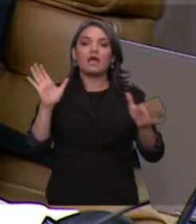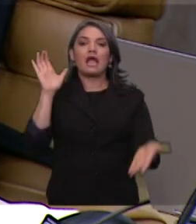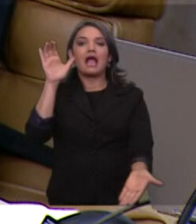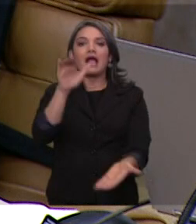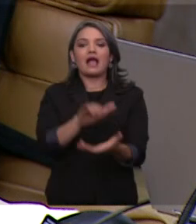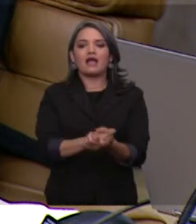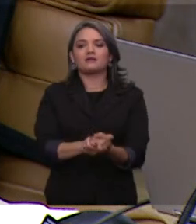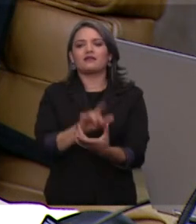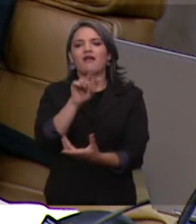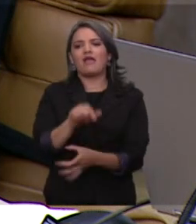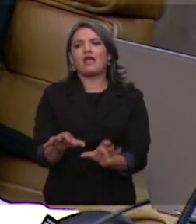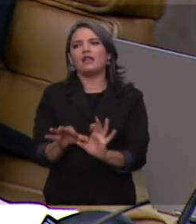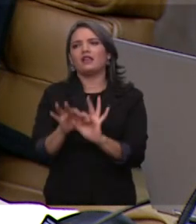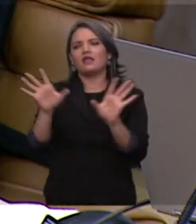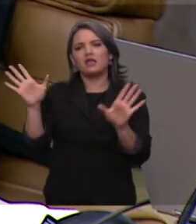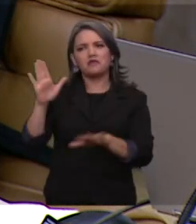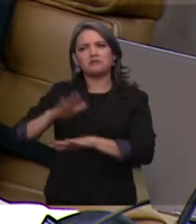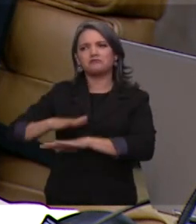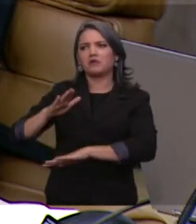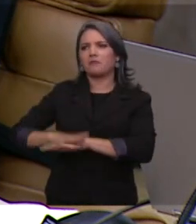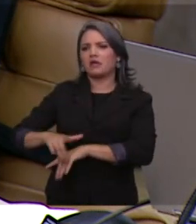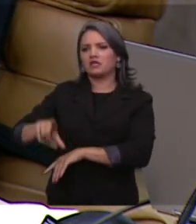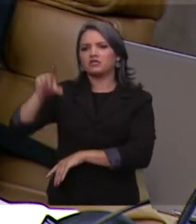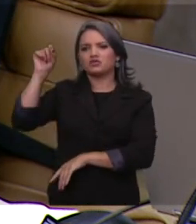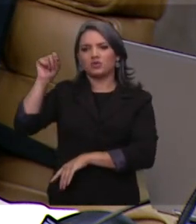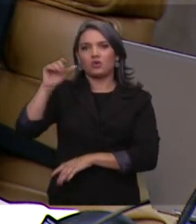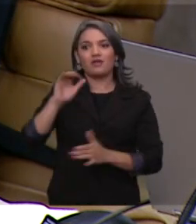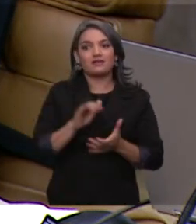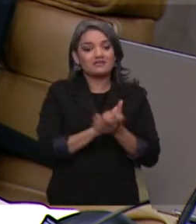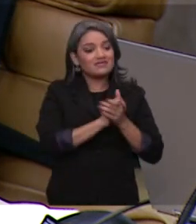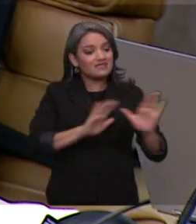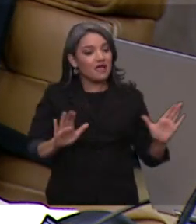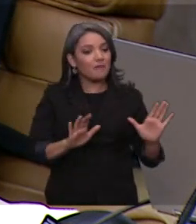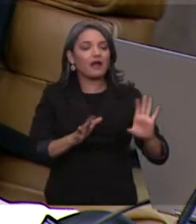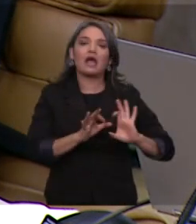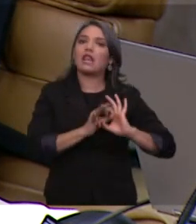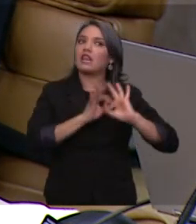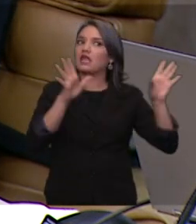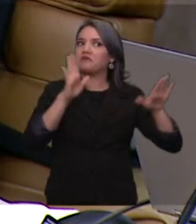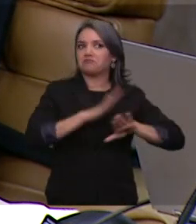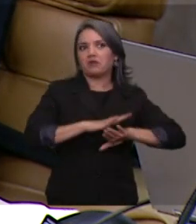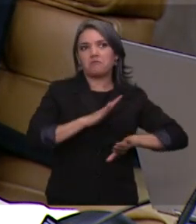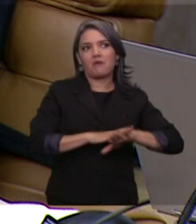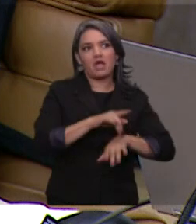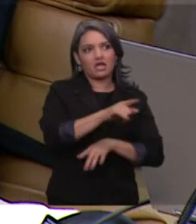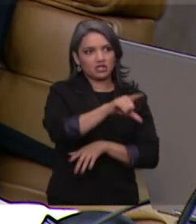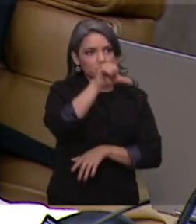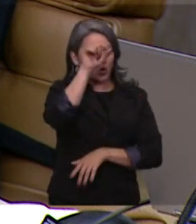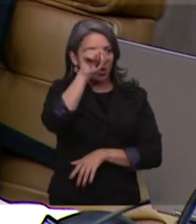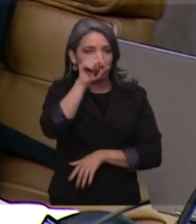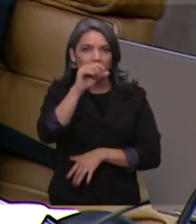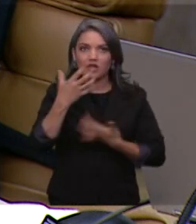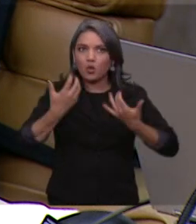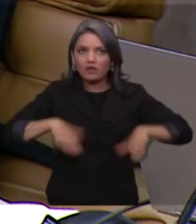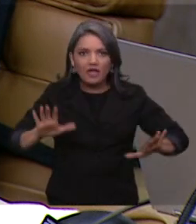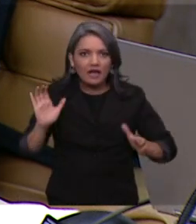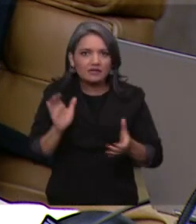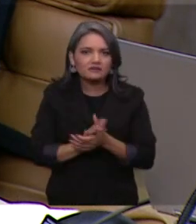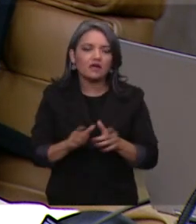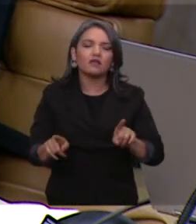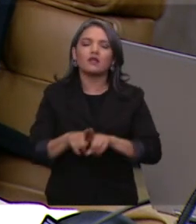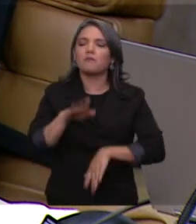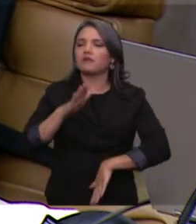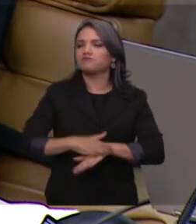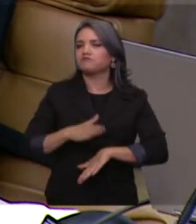de liberdade, descasar também, não casar também. A liberdade é a única justificativa para que a gente tenha